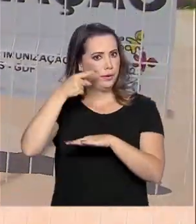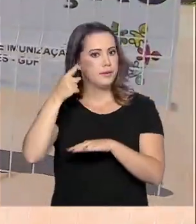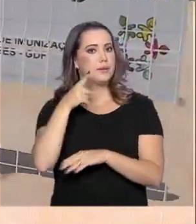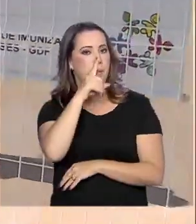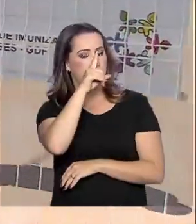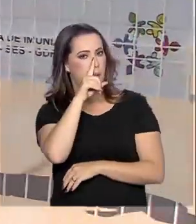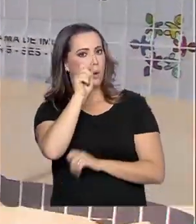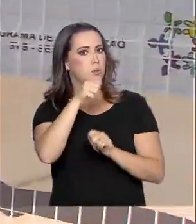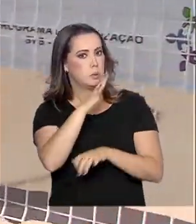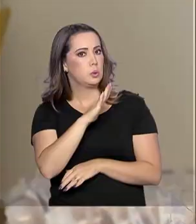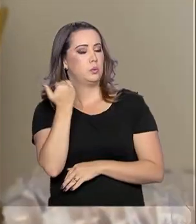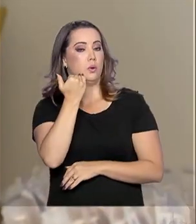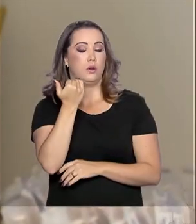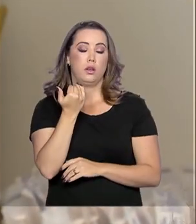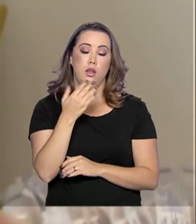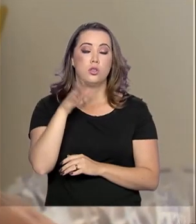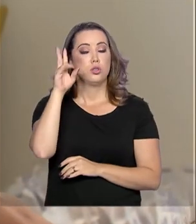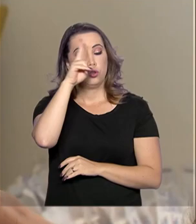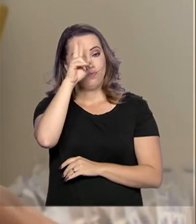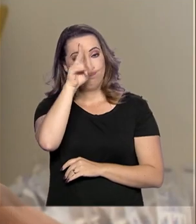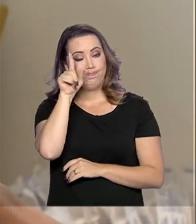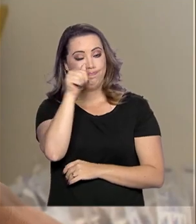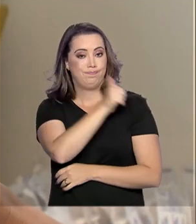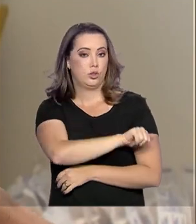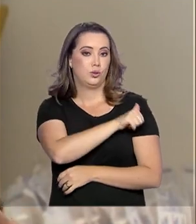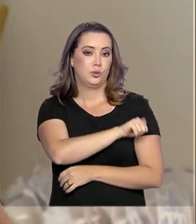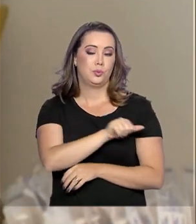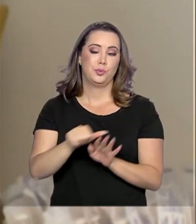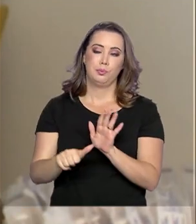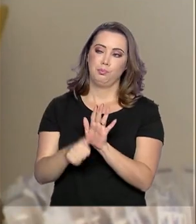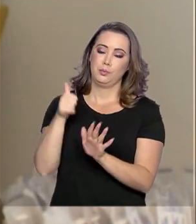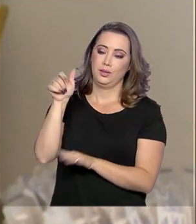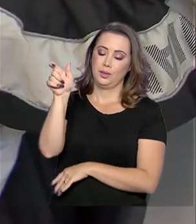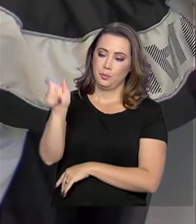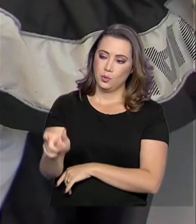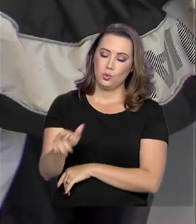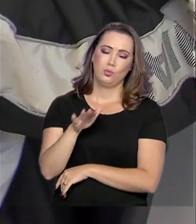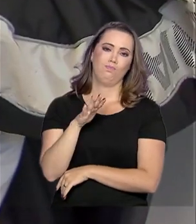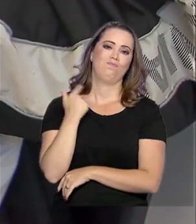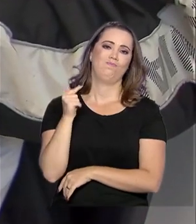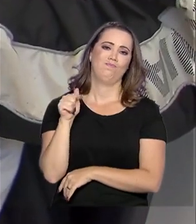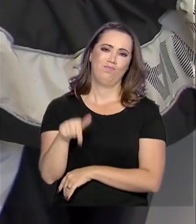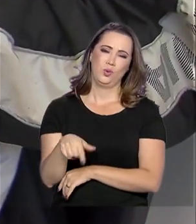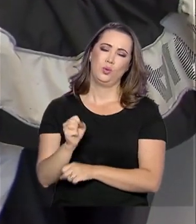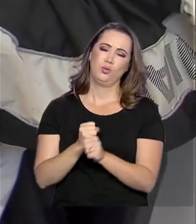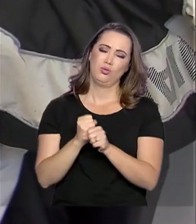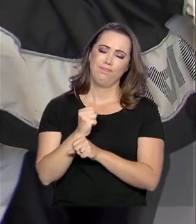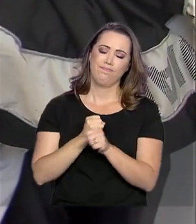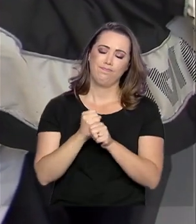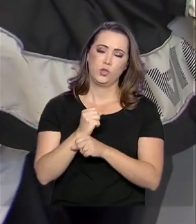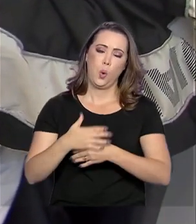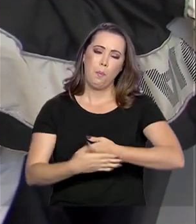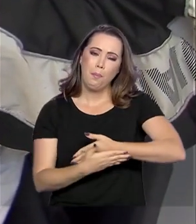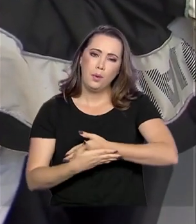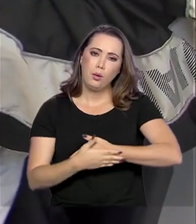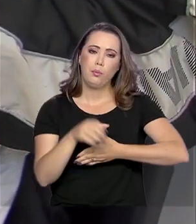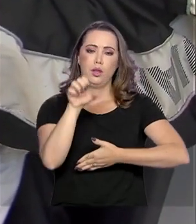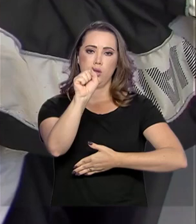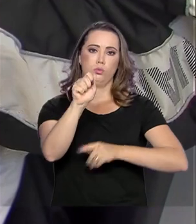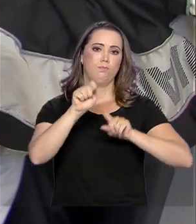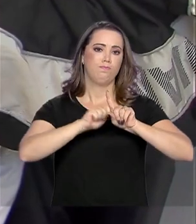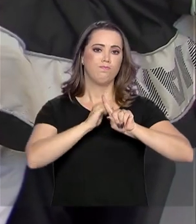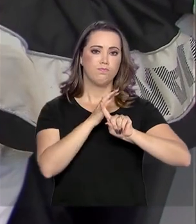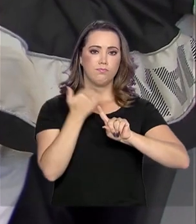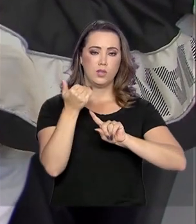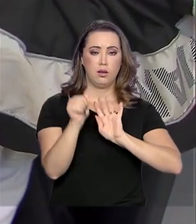e pode matar. A gente lembra que o Rio de Janeiro foi o primeiro estado a registrar morte por sarampo neste ano. Um bebê de 8 meses, o